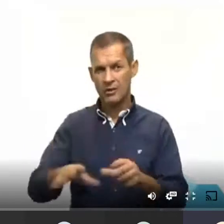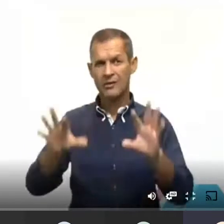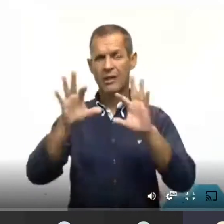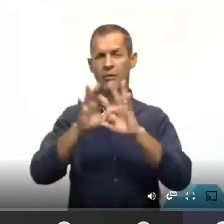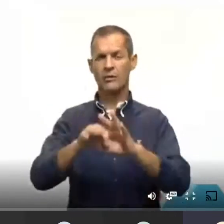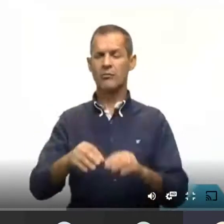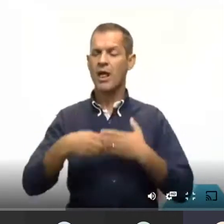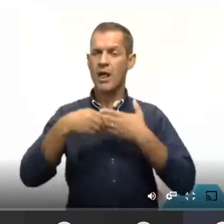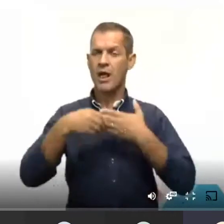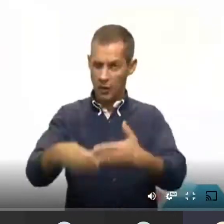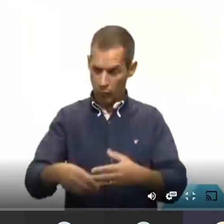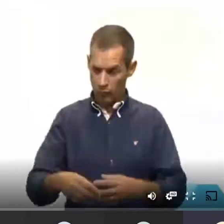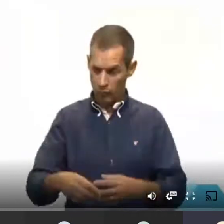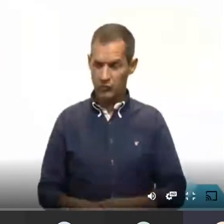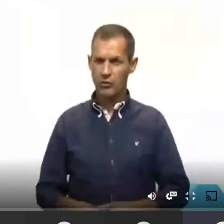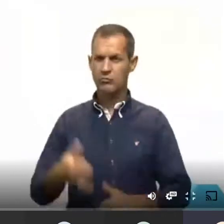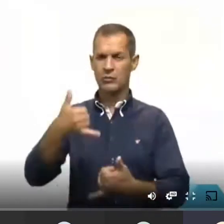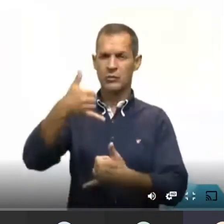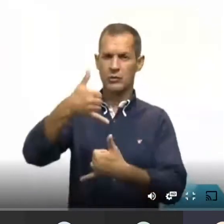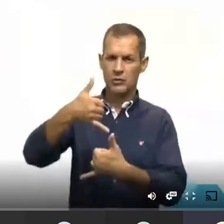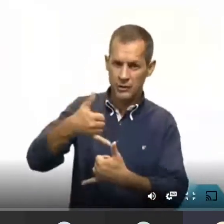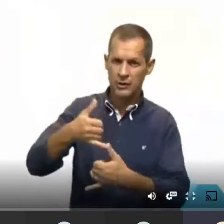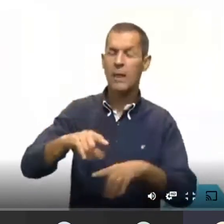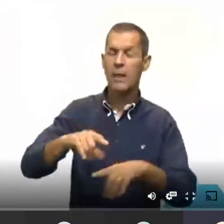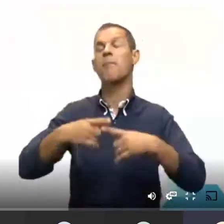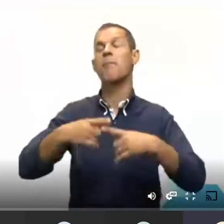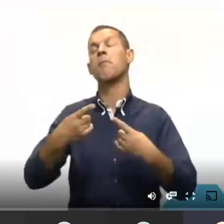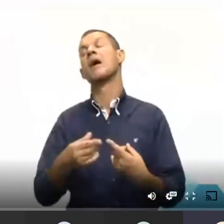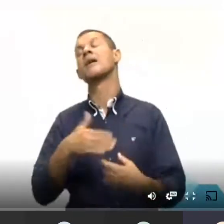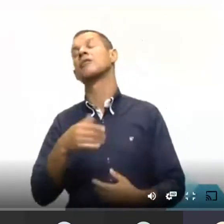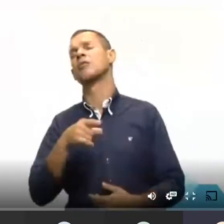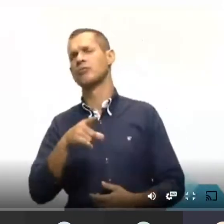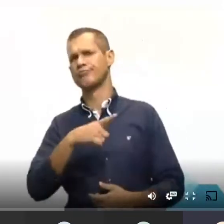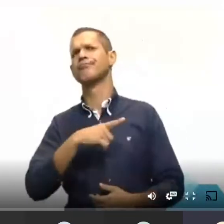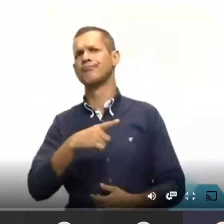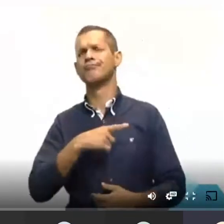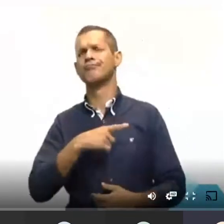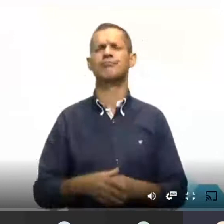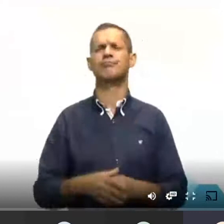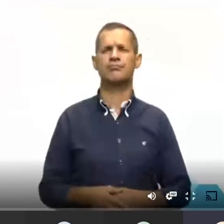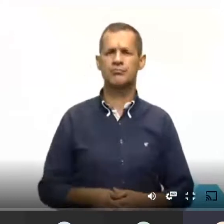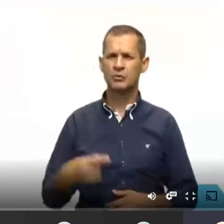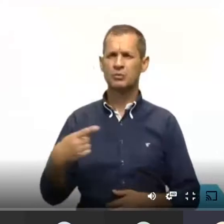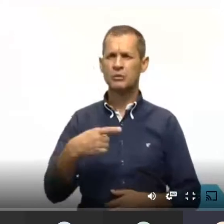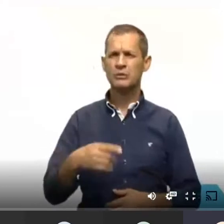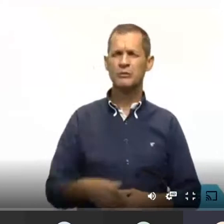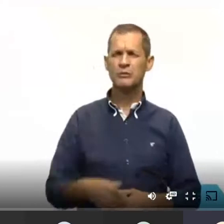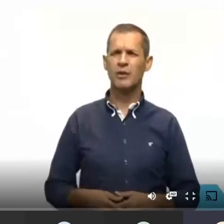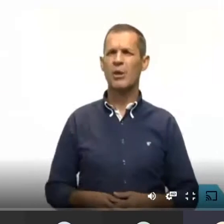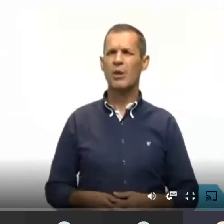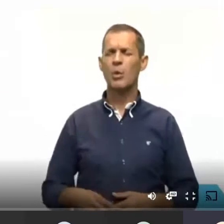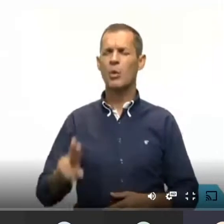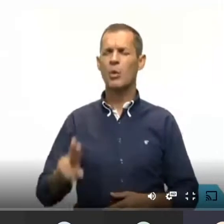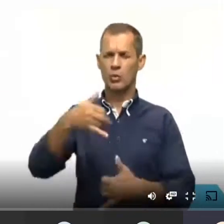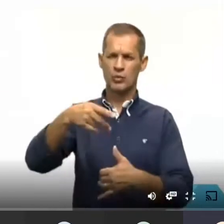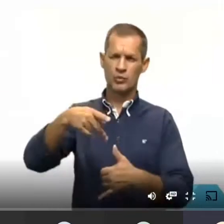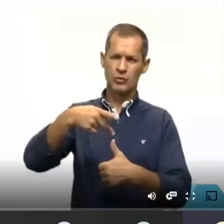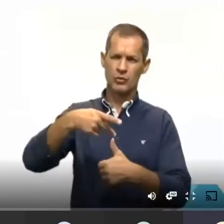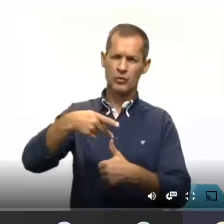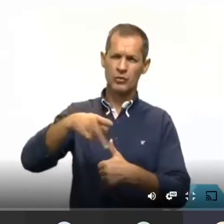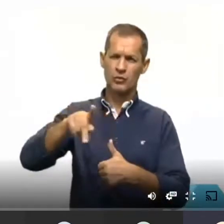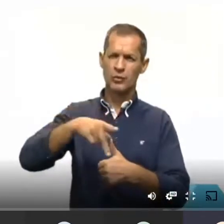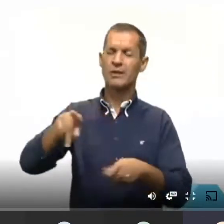está relacionada ao transporte desses triglicerídeos, né? Então, se você tem uma diminuição no consumo de proteínas,